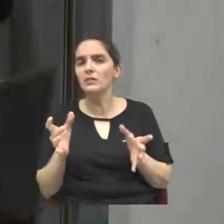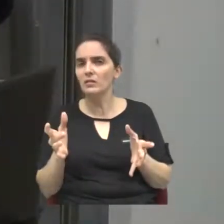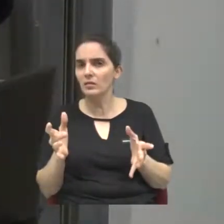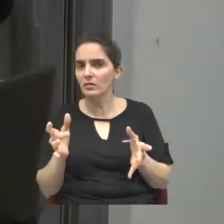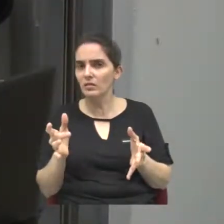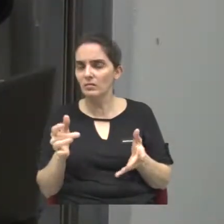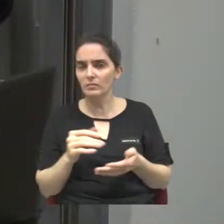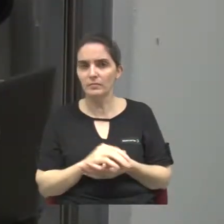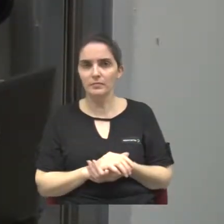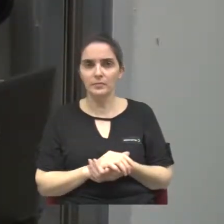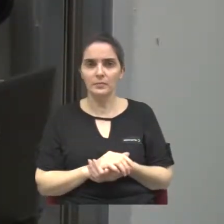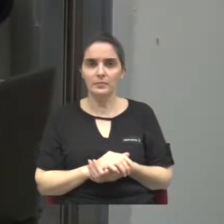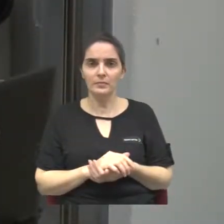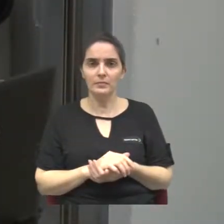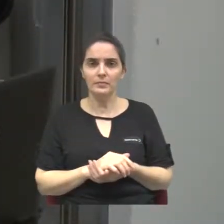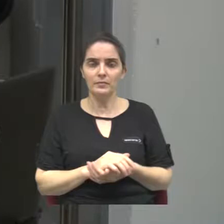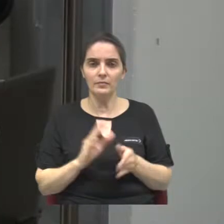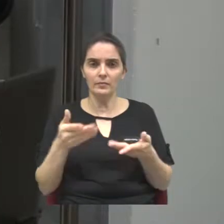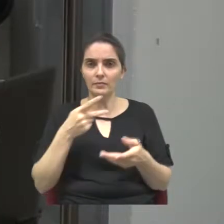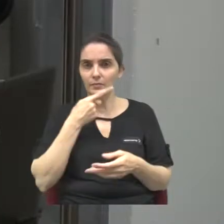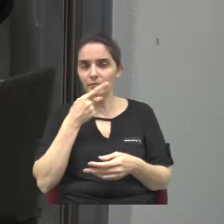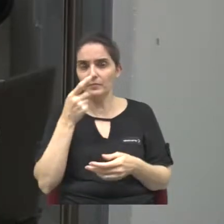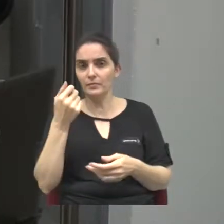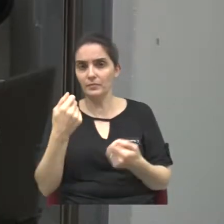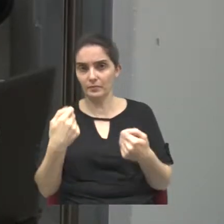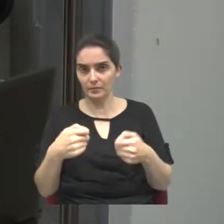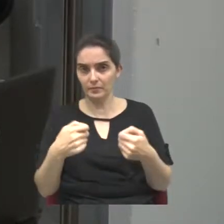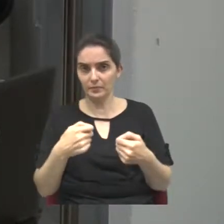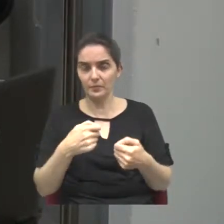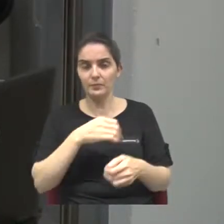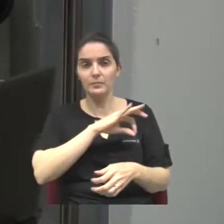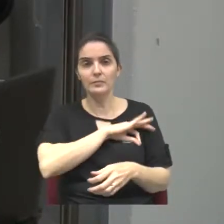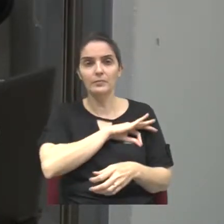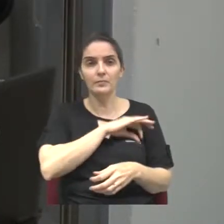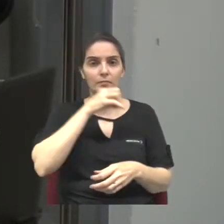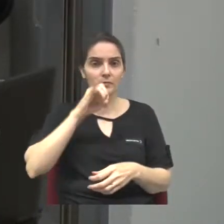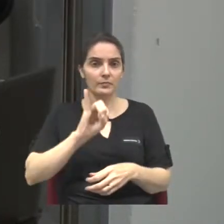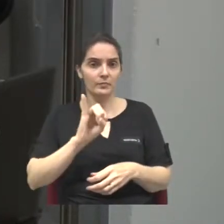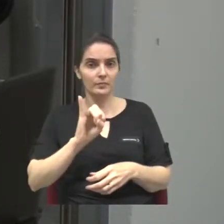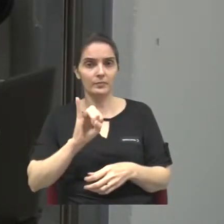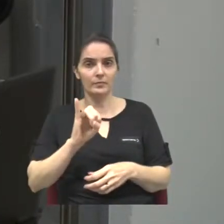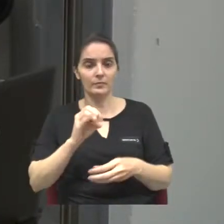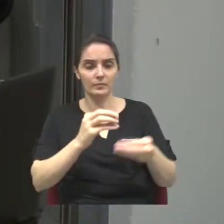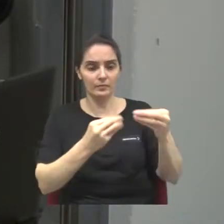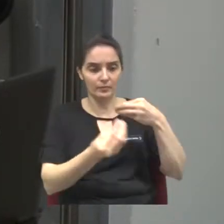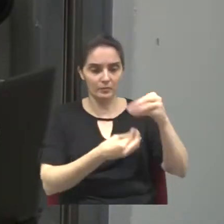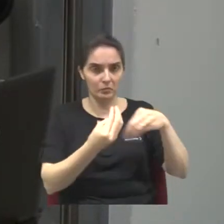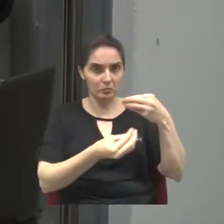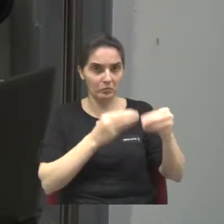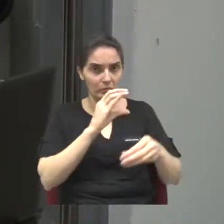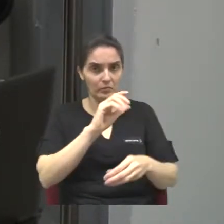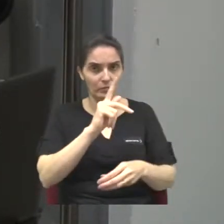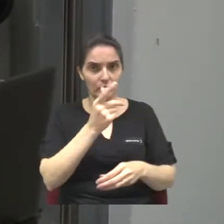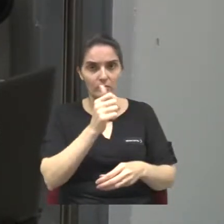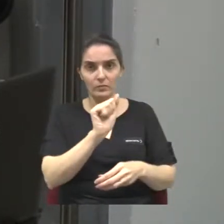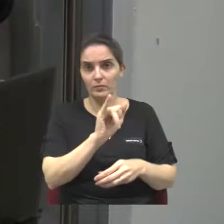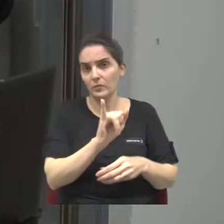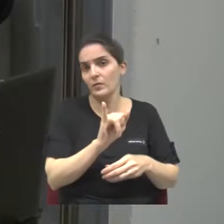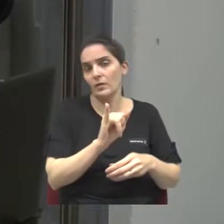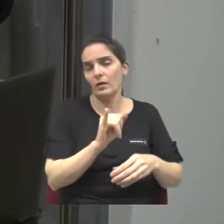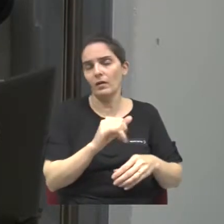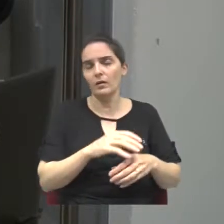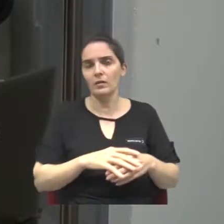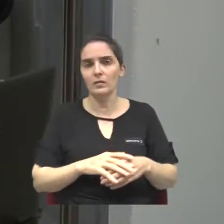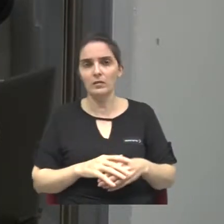chamar de policiamento, de ver, porque, se é chamado de um coquetel CHAI, teoricamente, um coquetel é uma mistura de várias